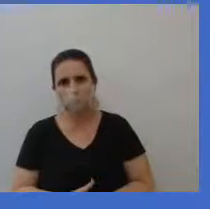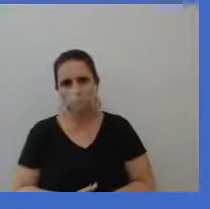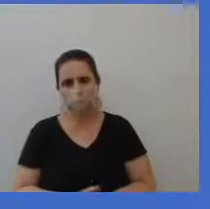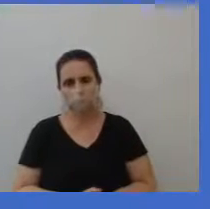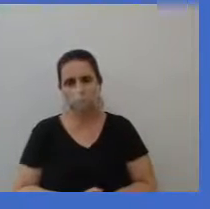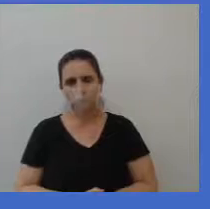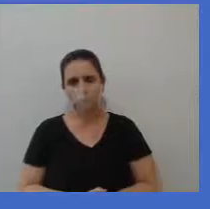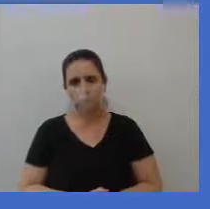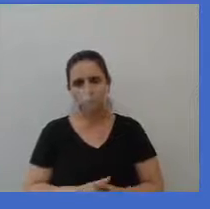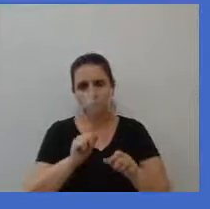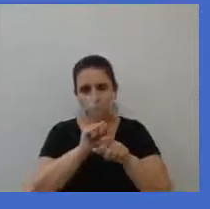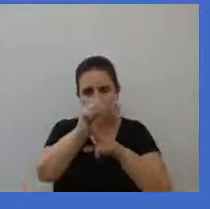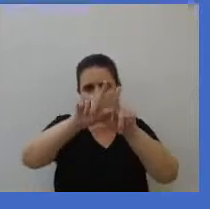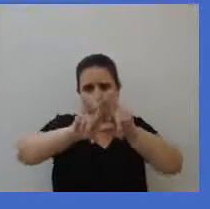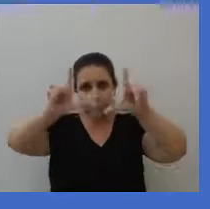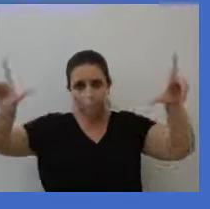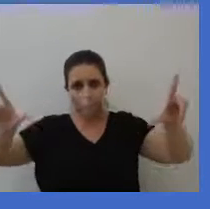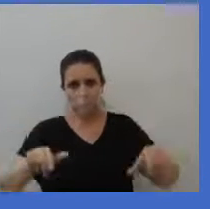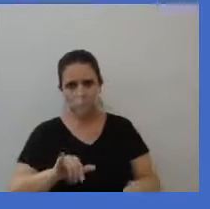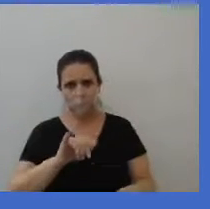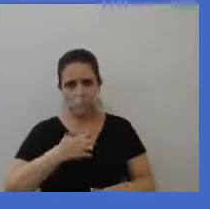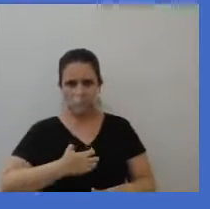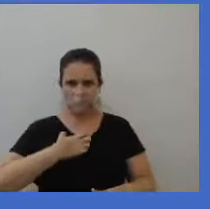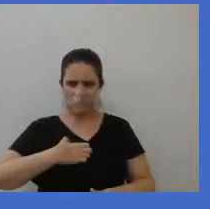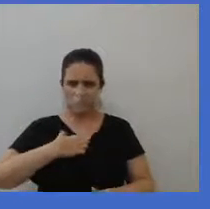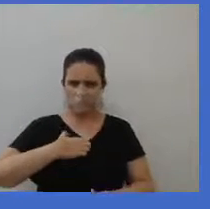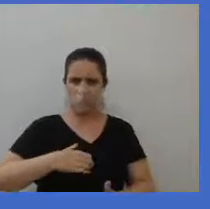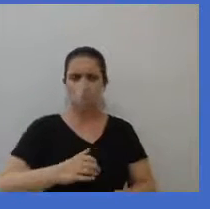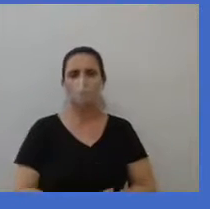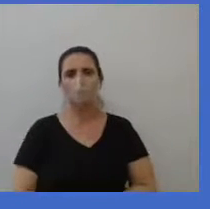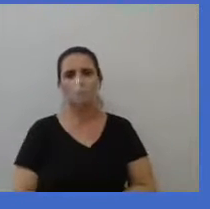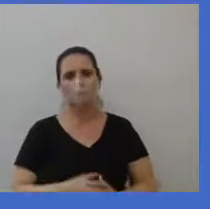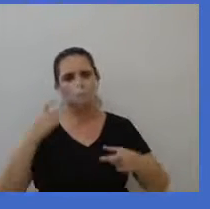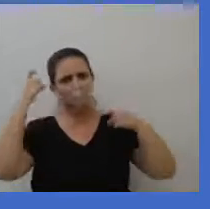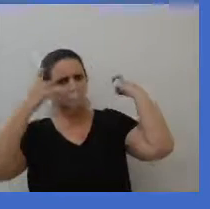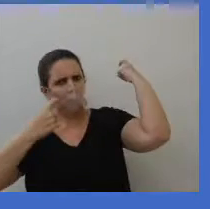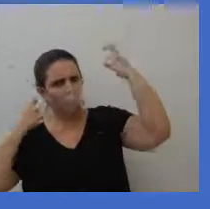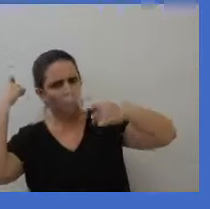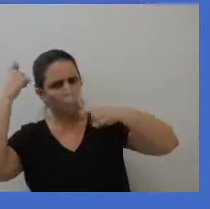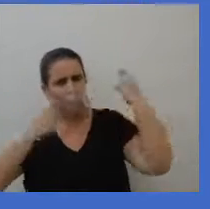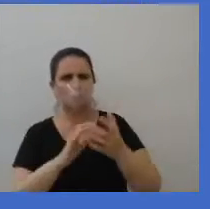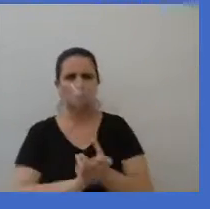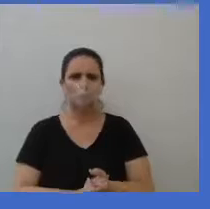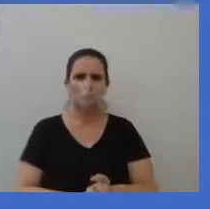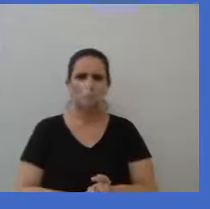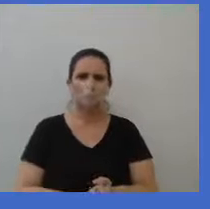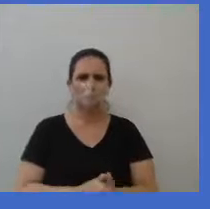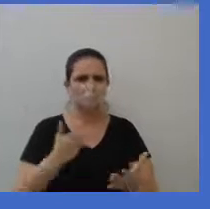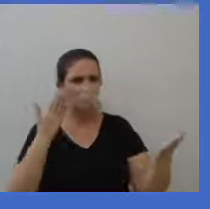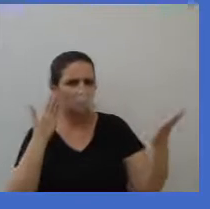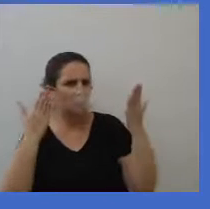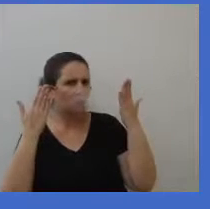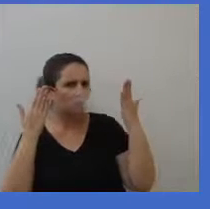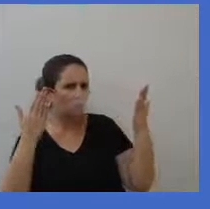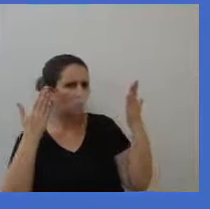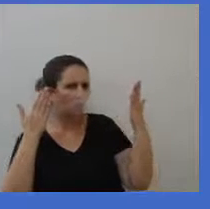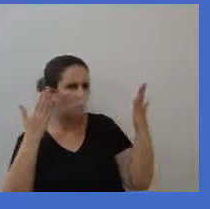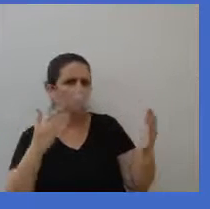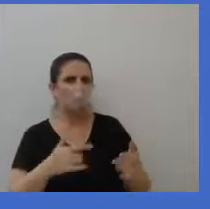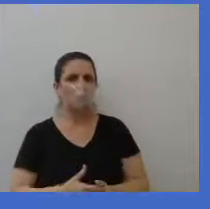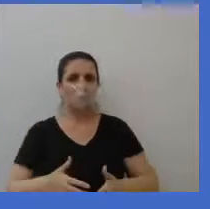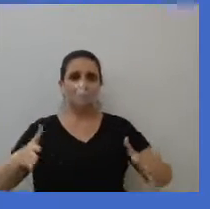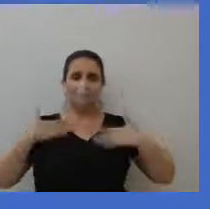científica, e aí eu quero pegar a postagem de Facebook e uma nota técnica de uma organização